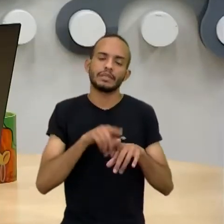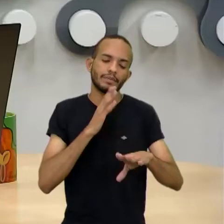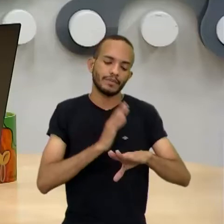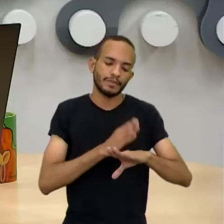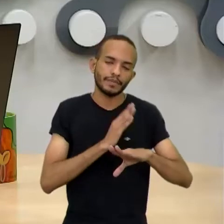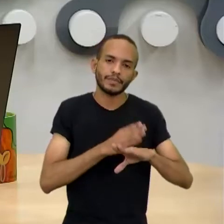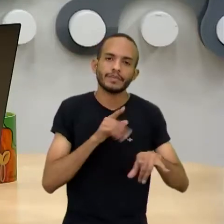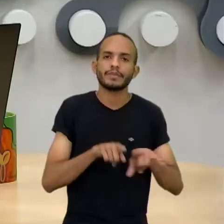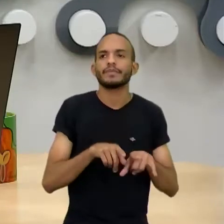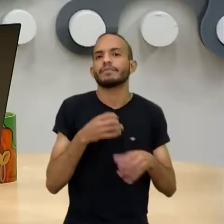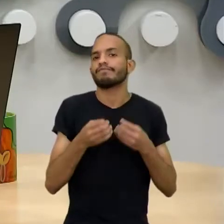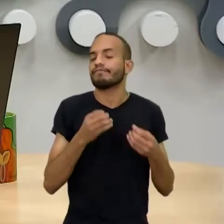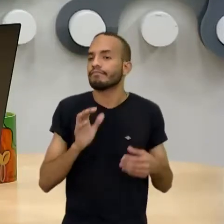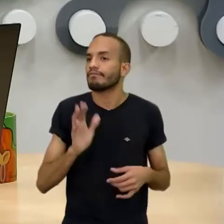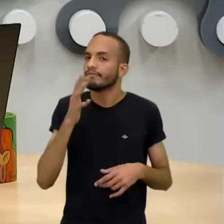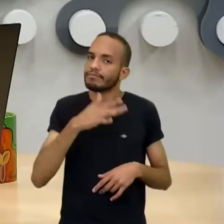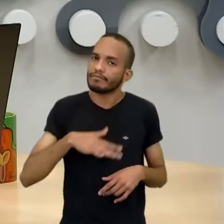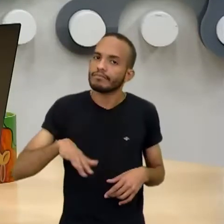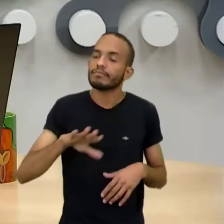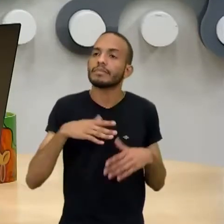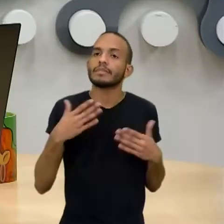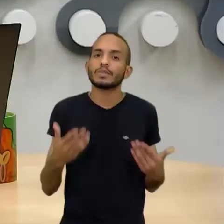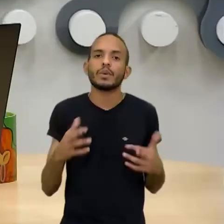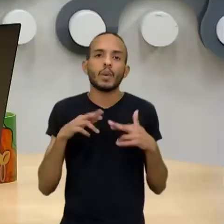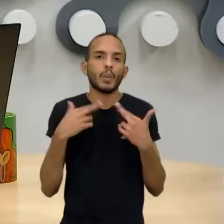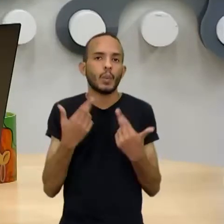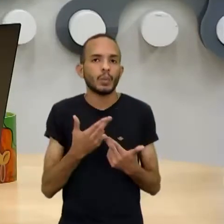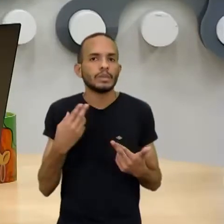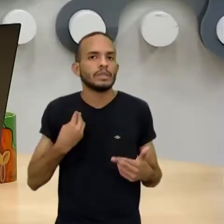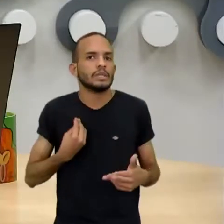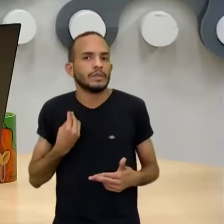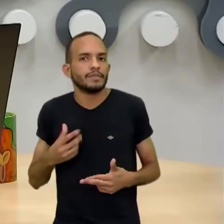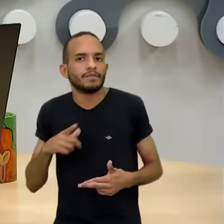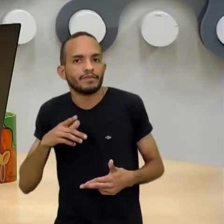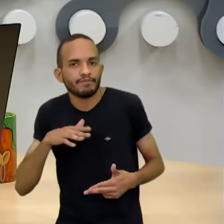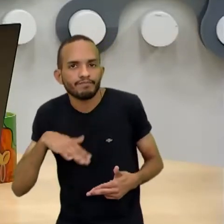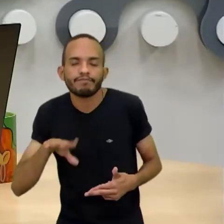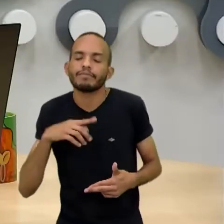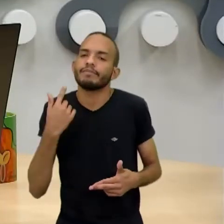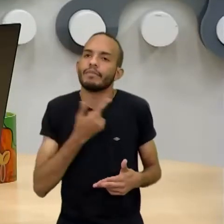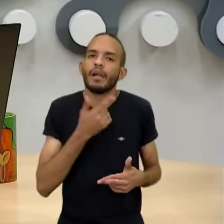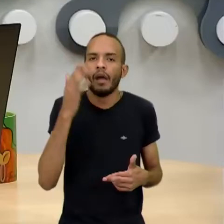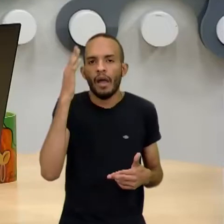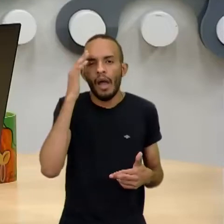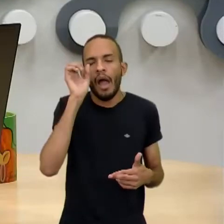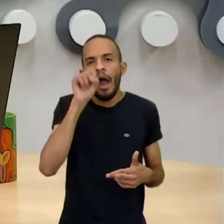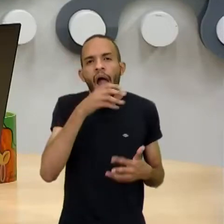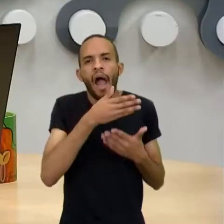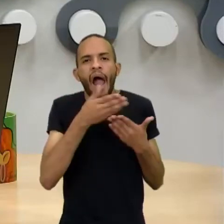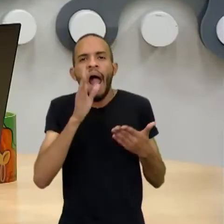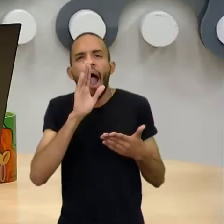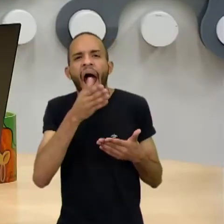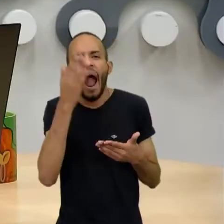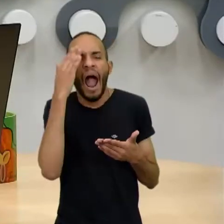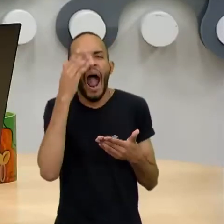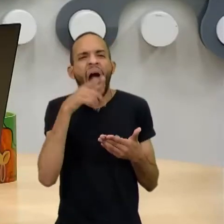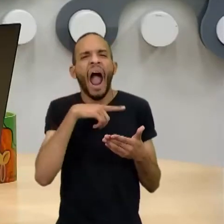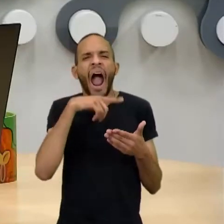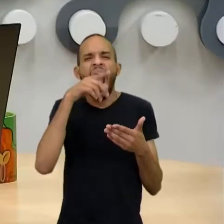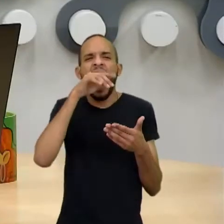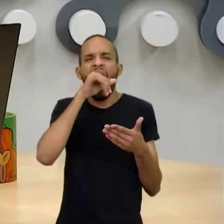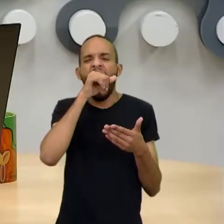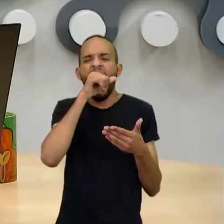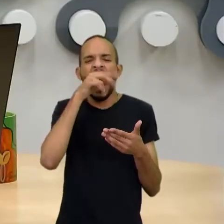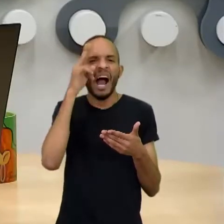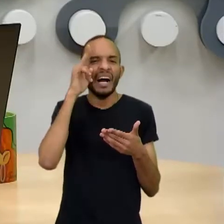Média na África, como que aconteceu... Quais foram os reinos que existiam lá? Então, a gente sabe que sim, vocês já sabem que existe uma história antes